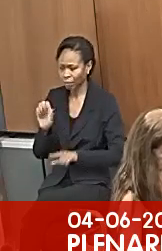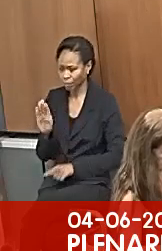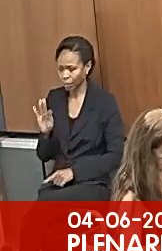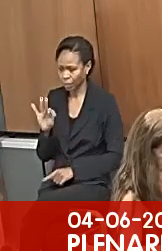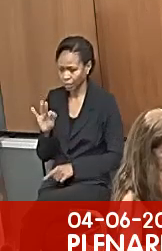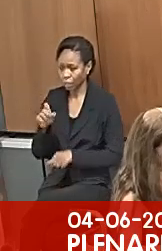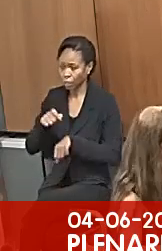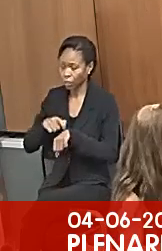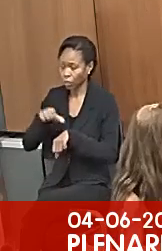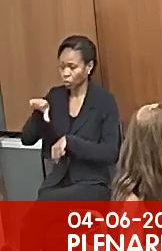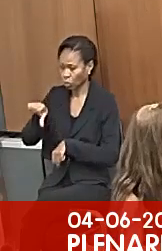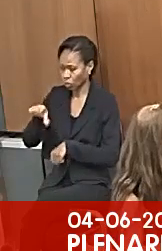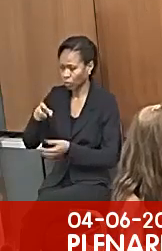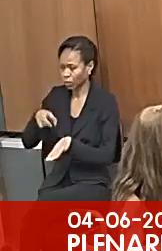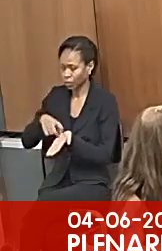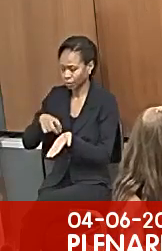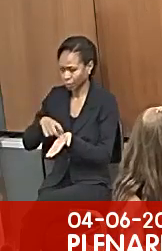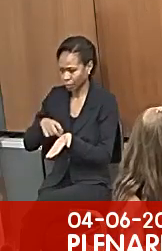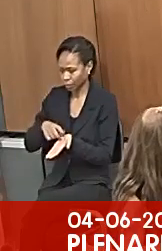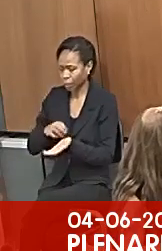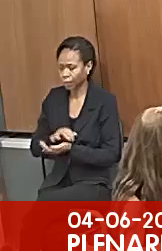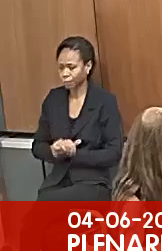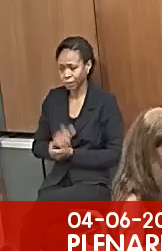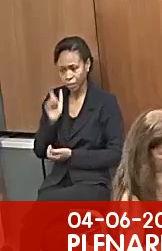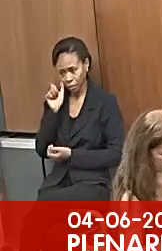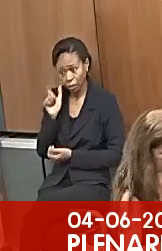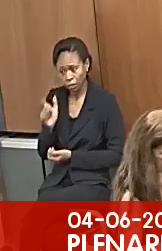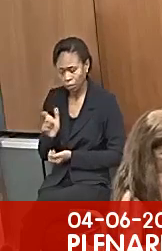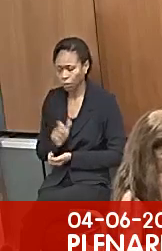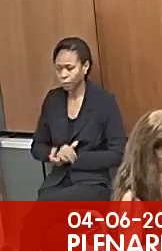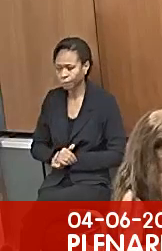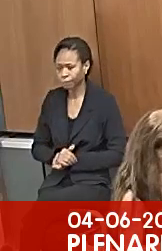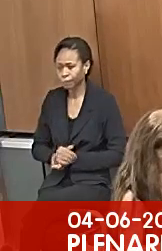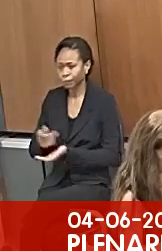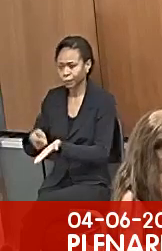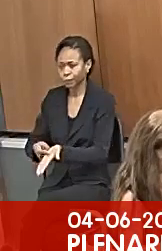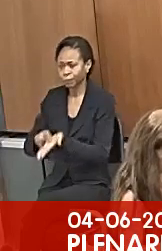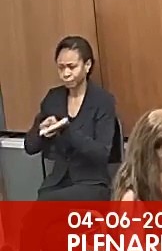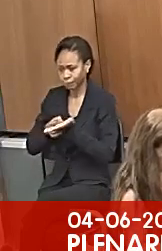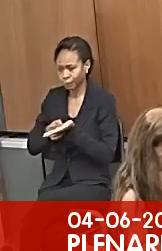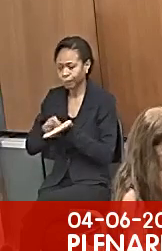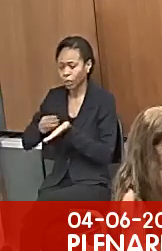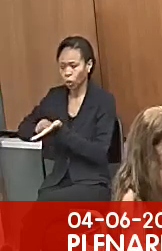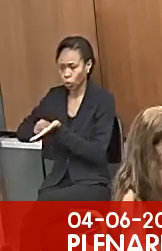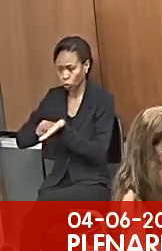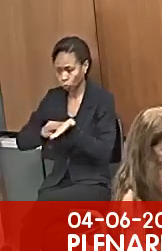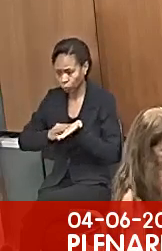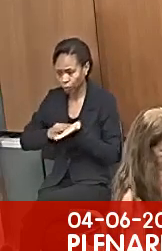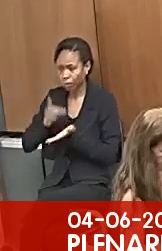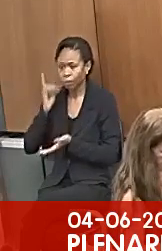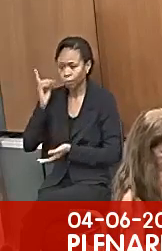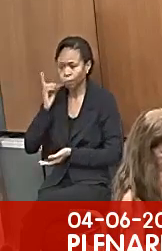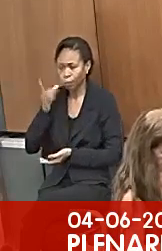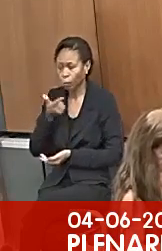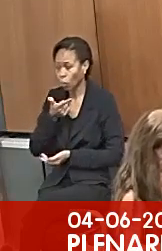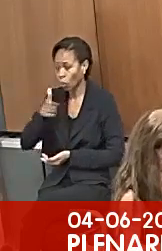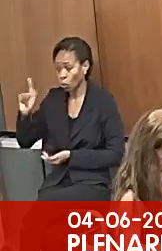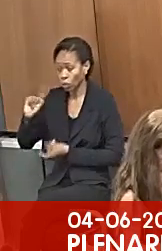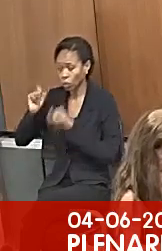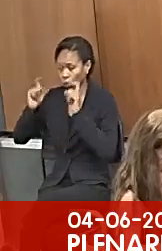da manhã, vai ser bem interessante. Então, quero aqui convocar os membros para a próxima reunião